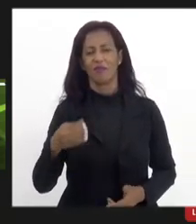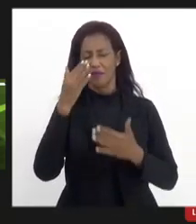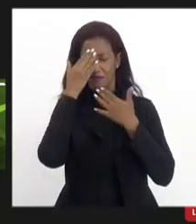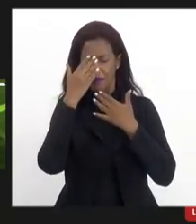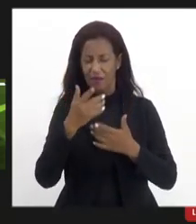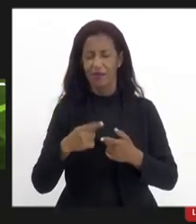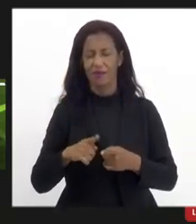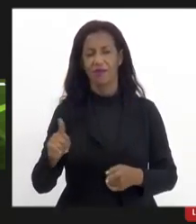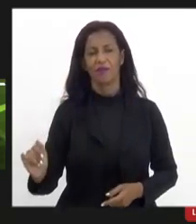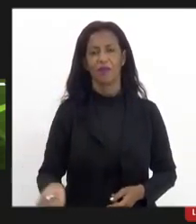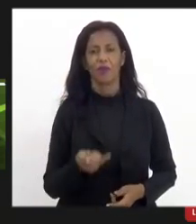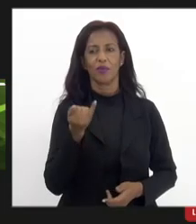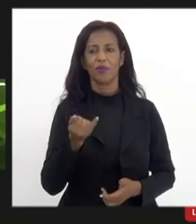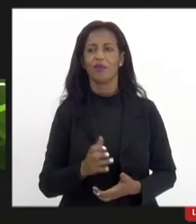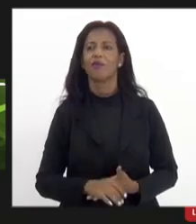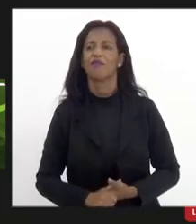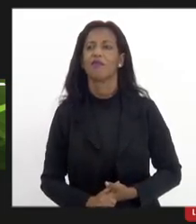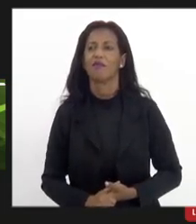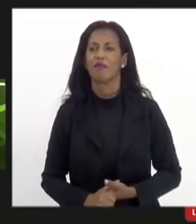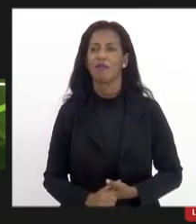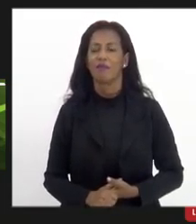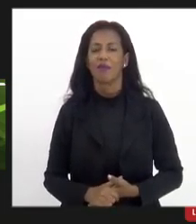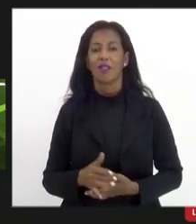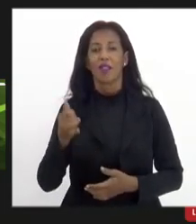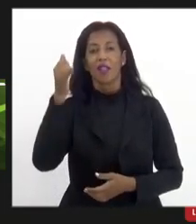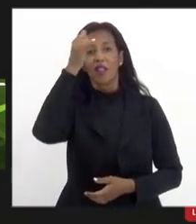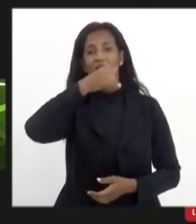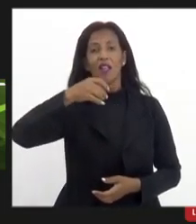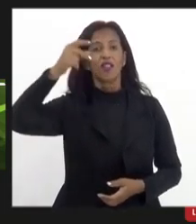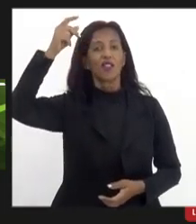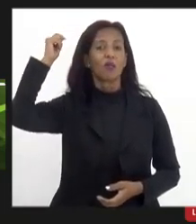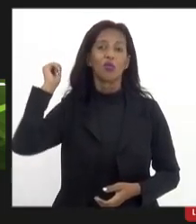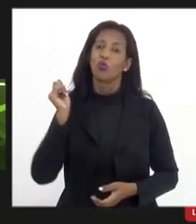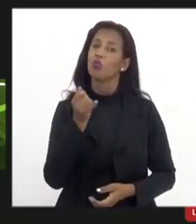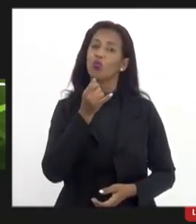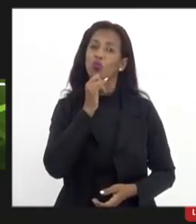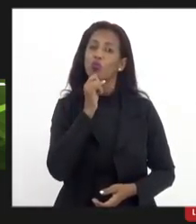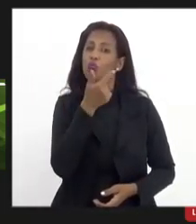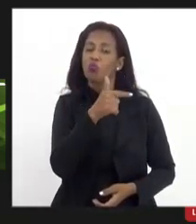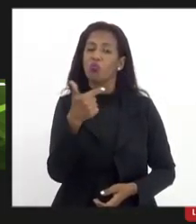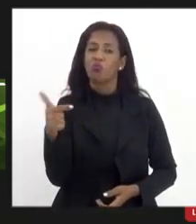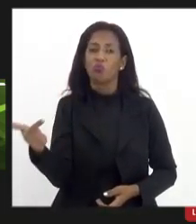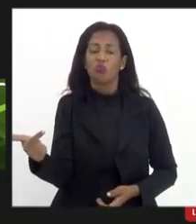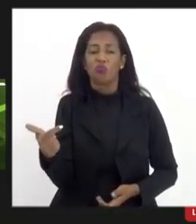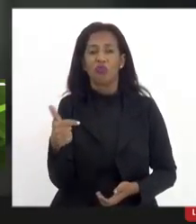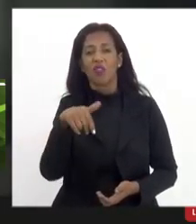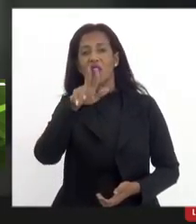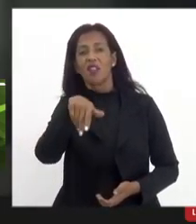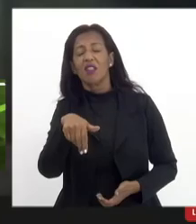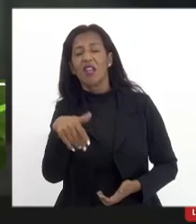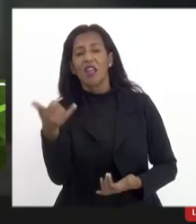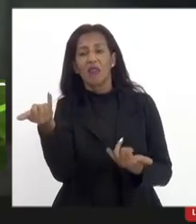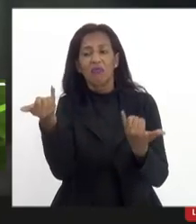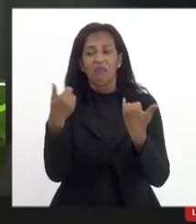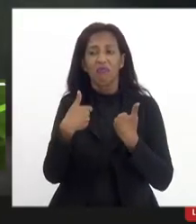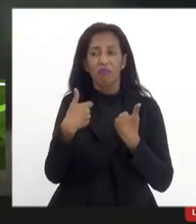agradecer a oportunidade, que antigamente a gente não tinha isso. Quem nos ouvisse, quem